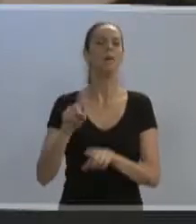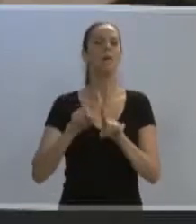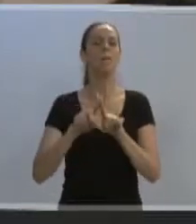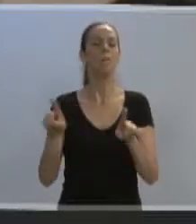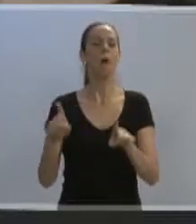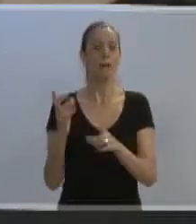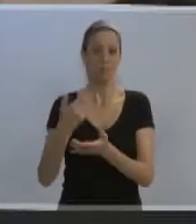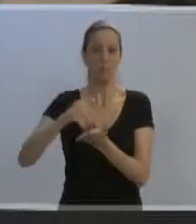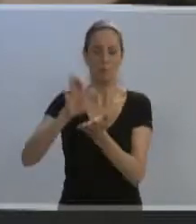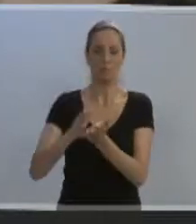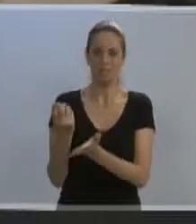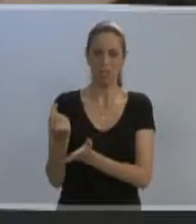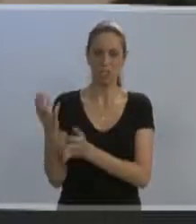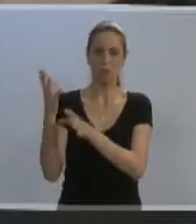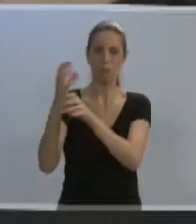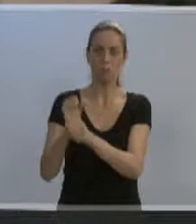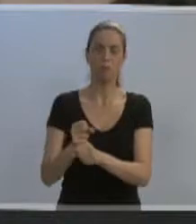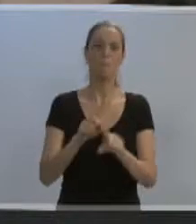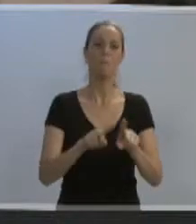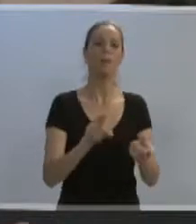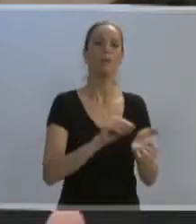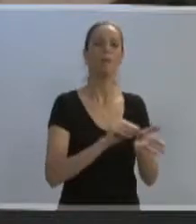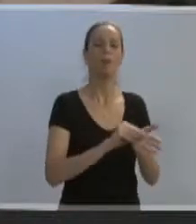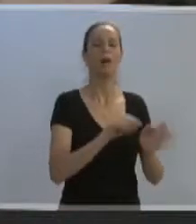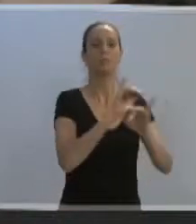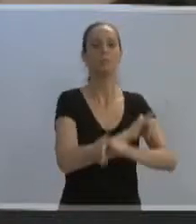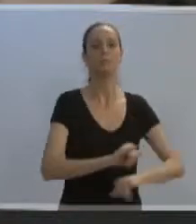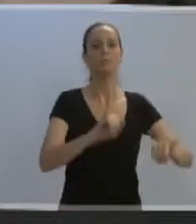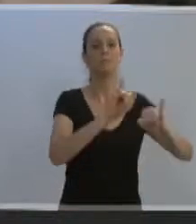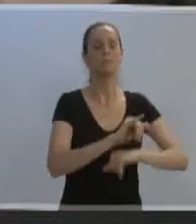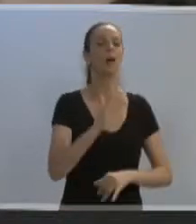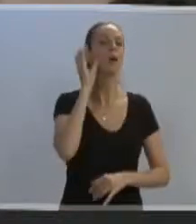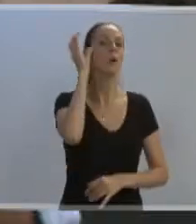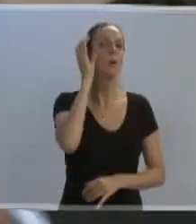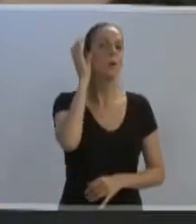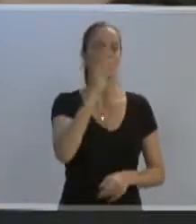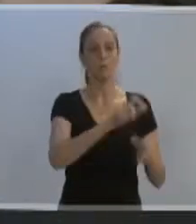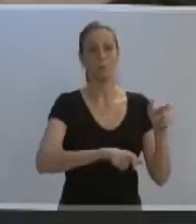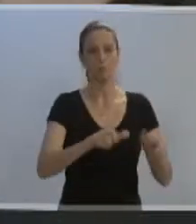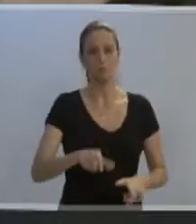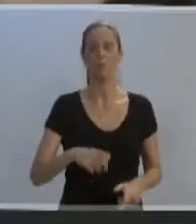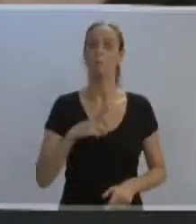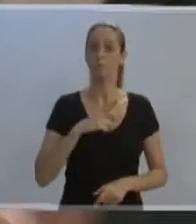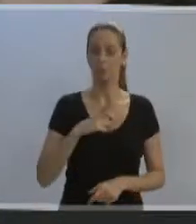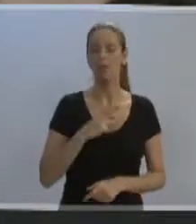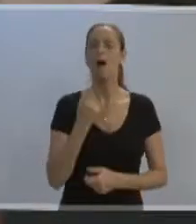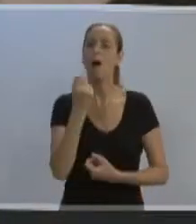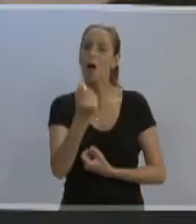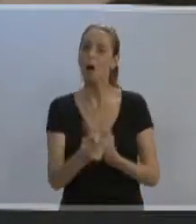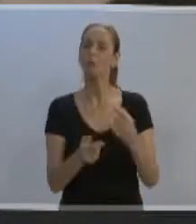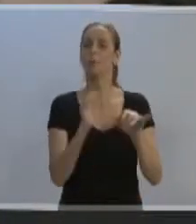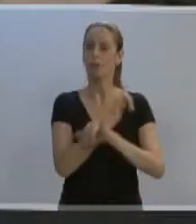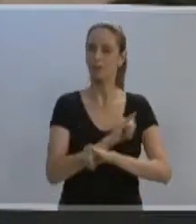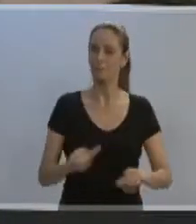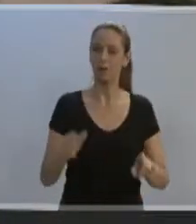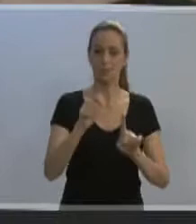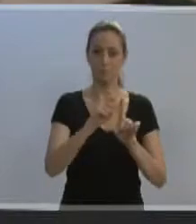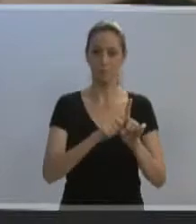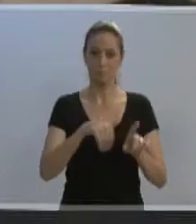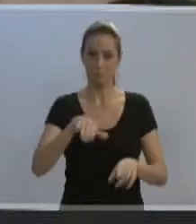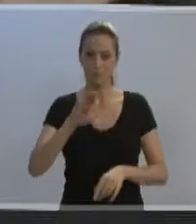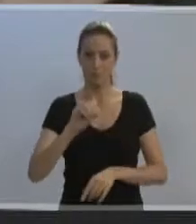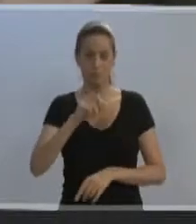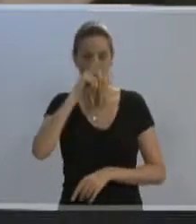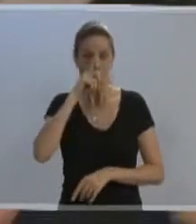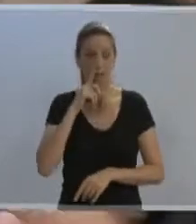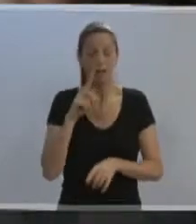que é tão importante inclusive tá muito devagar quase não se vê campanha de conscientização tem algumas campanhas bacanas mar amarelo entre outros por destacar aqui mas é